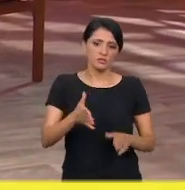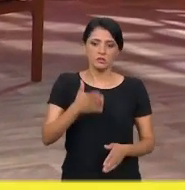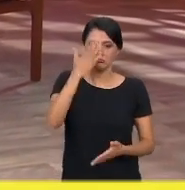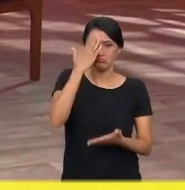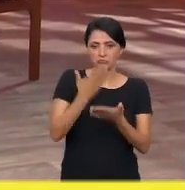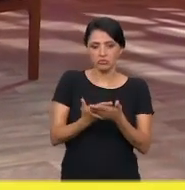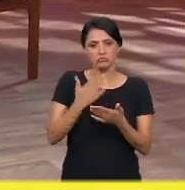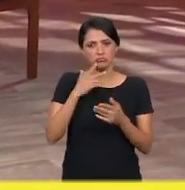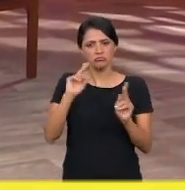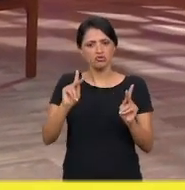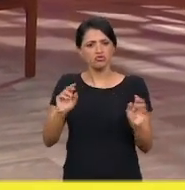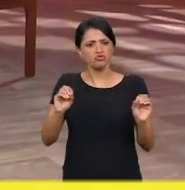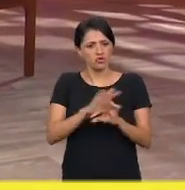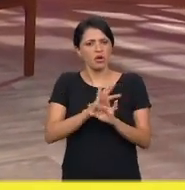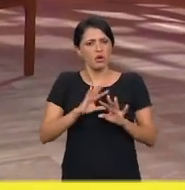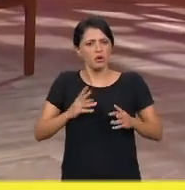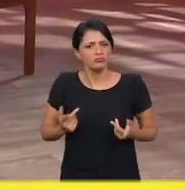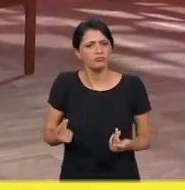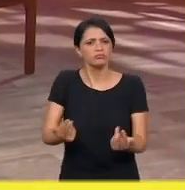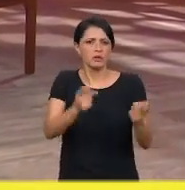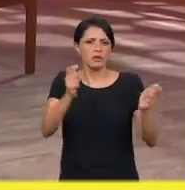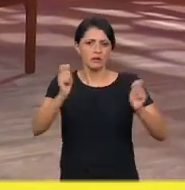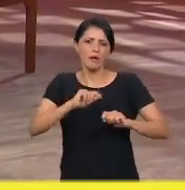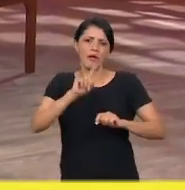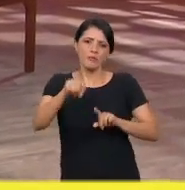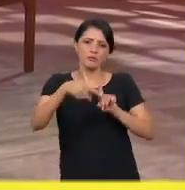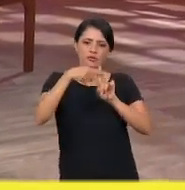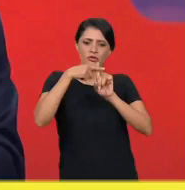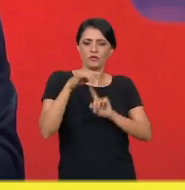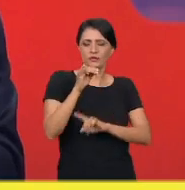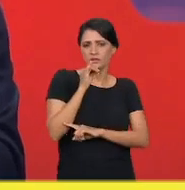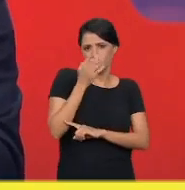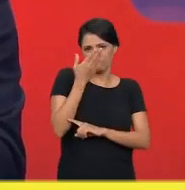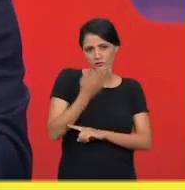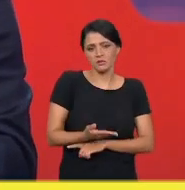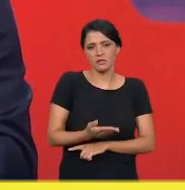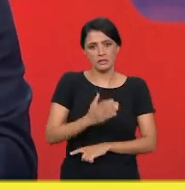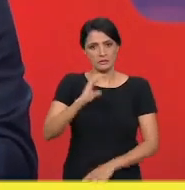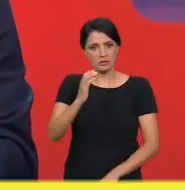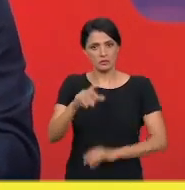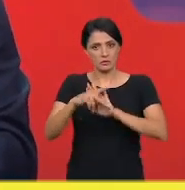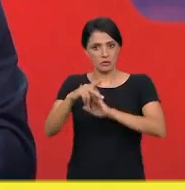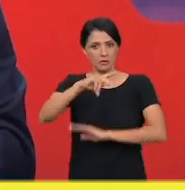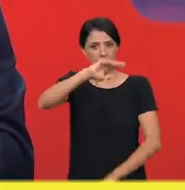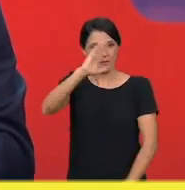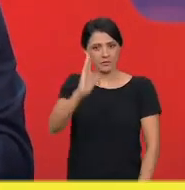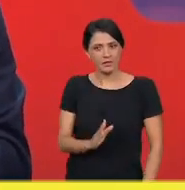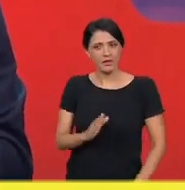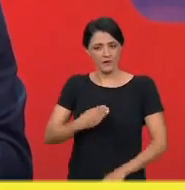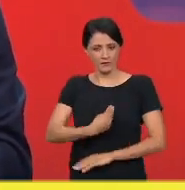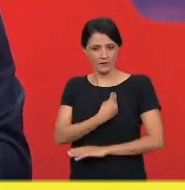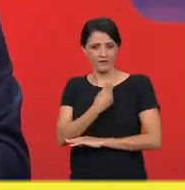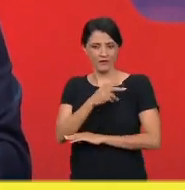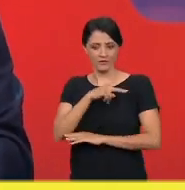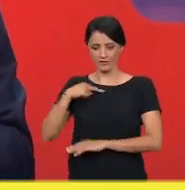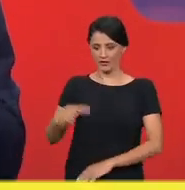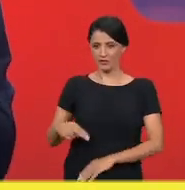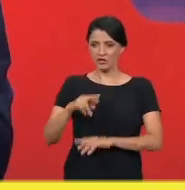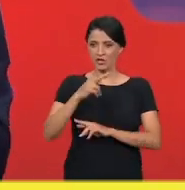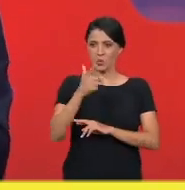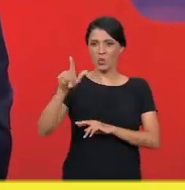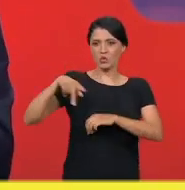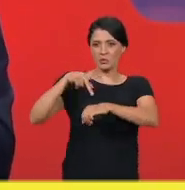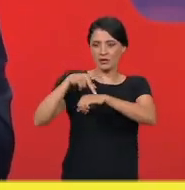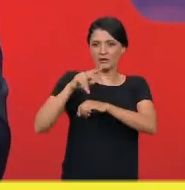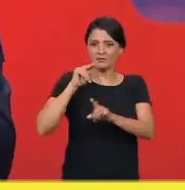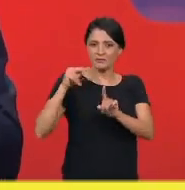mais pacificado e talvez até seja positivo, por exemplo, você é uma cientista brasileira, vivendo na China, um outro país, com outro tipo de visão